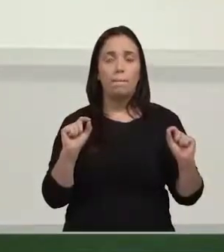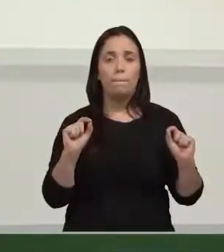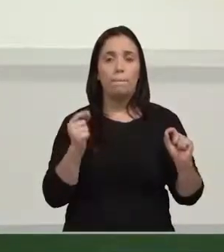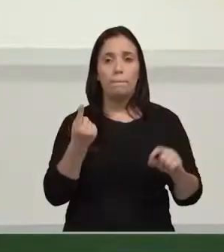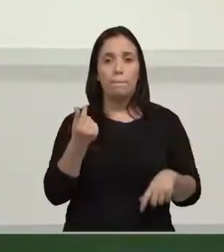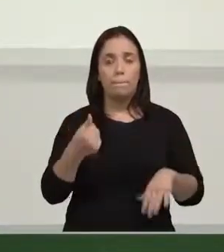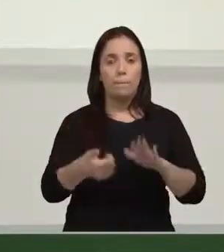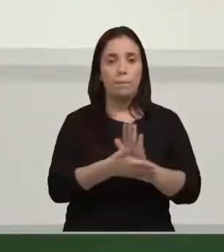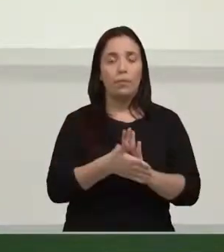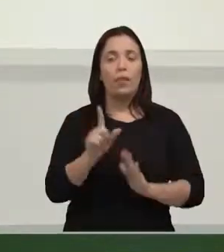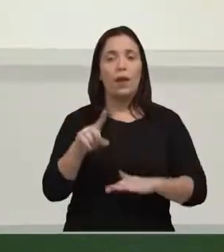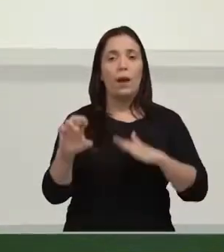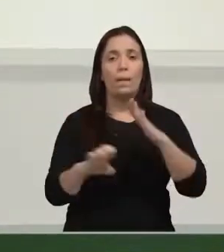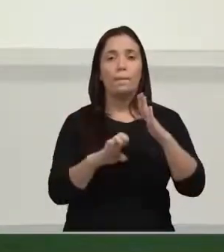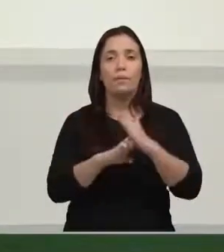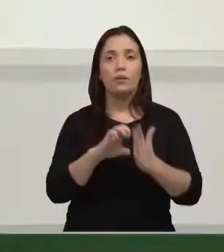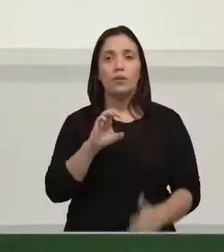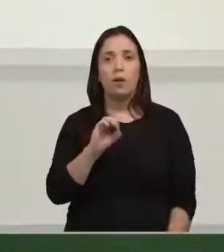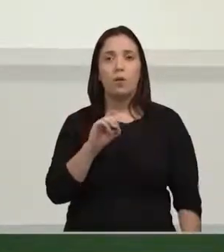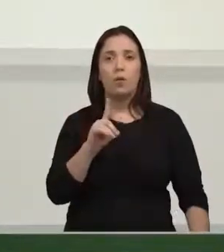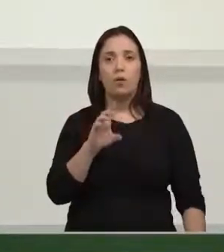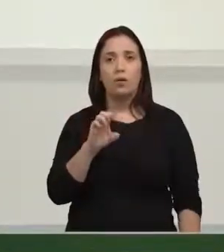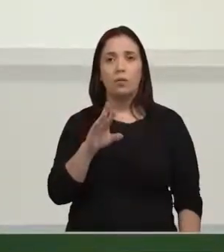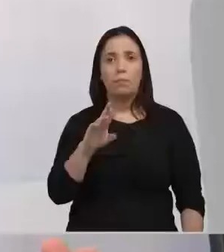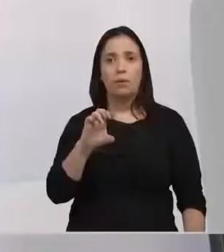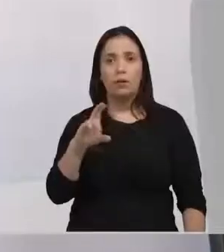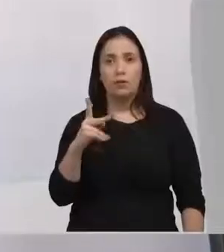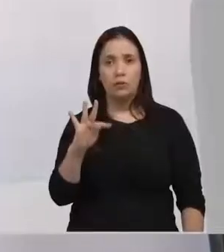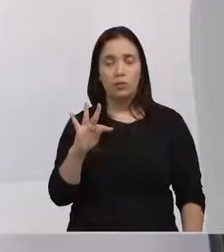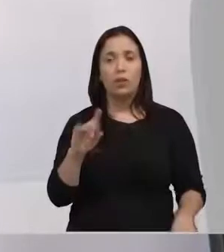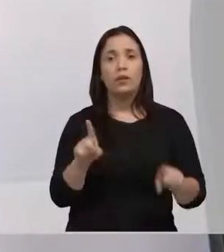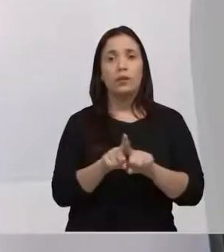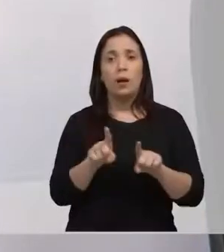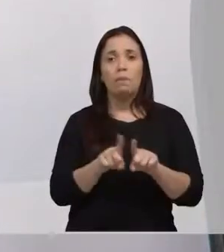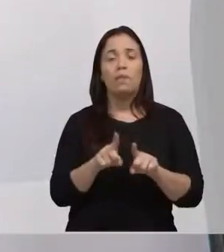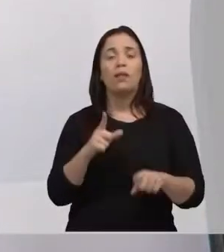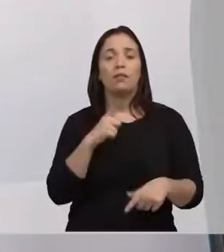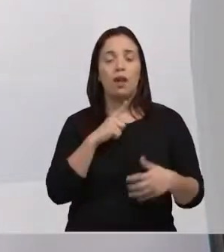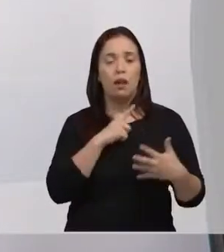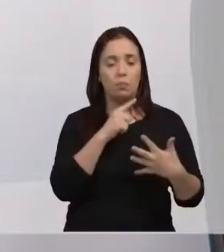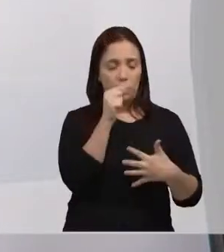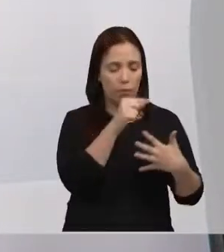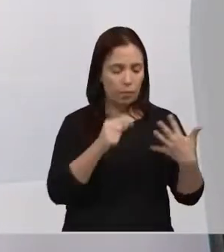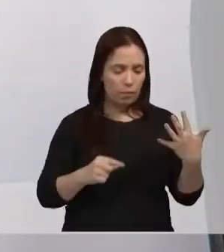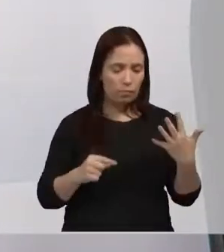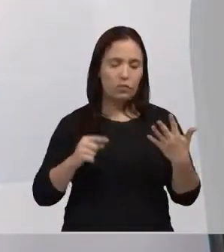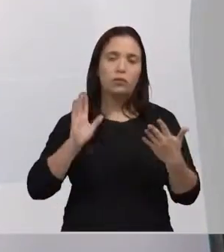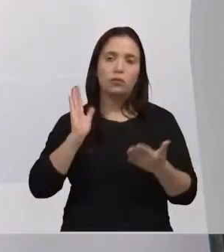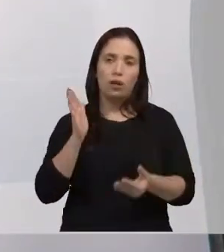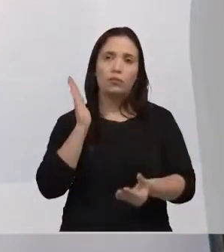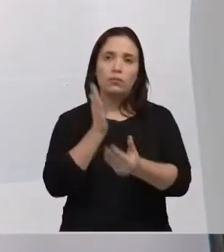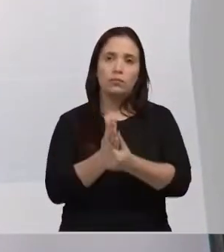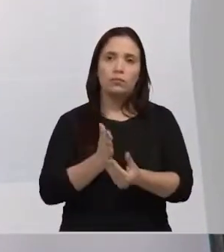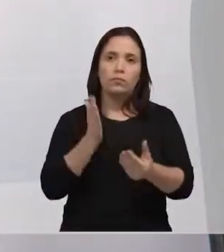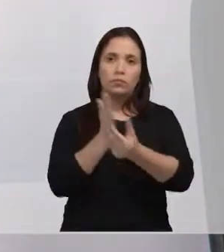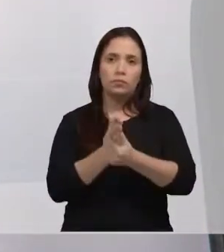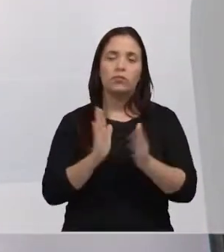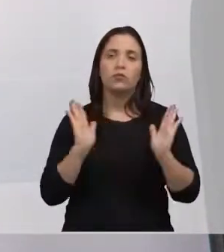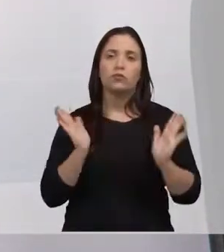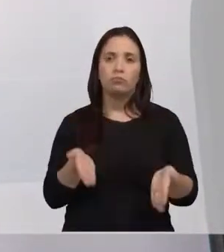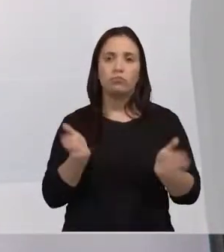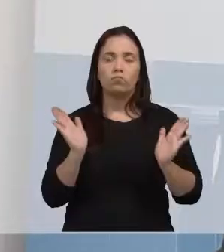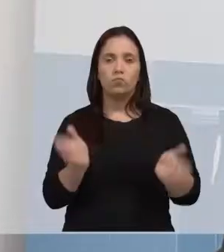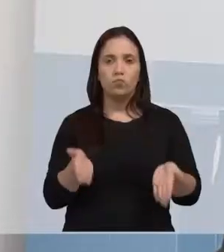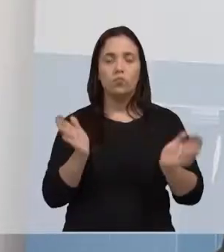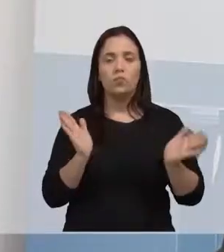de propina da Odebrecht, né, Luiz? Entre outros mais que ela responde. Mas o primeiro já foi aceito. Foi